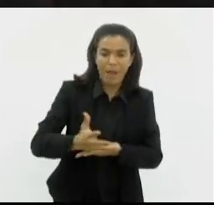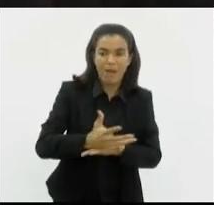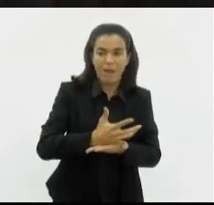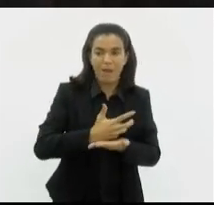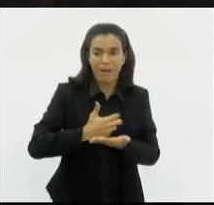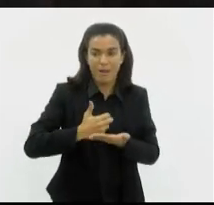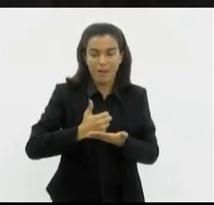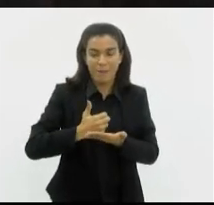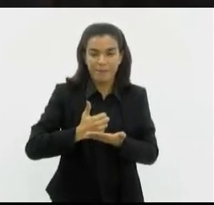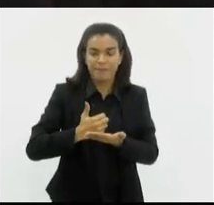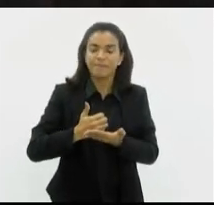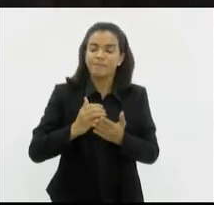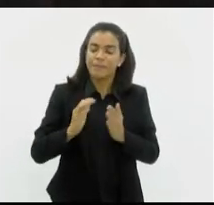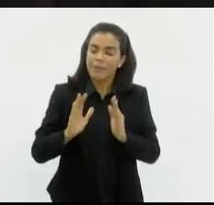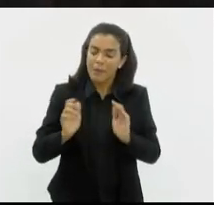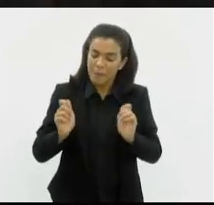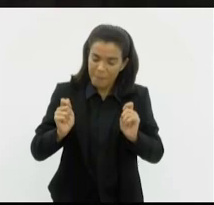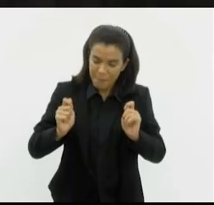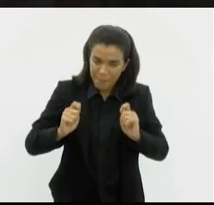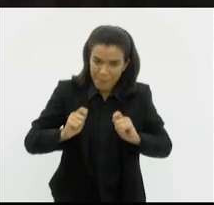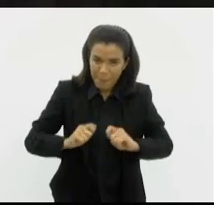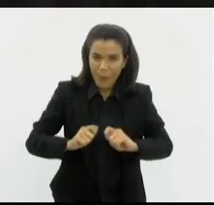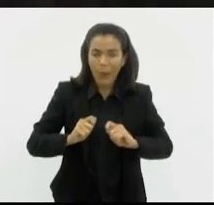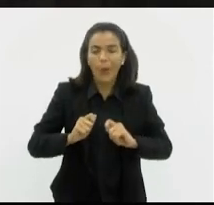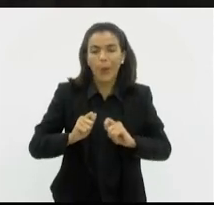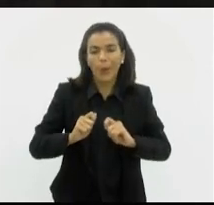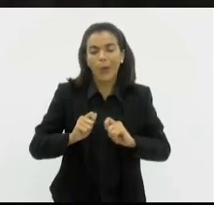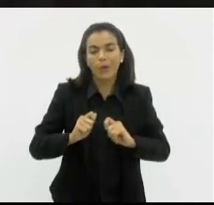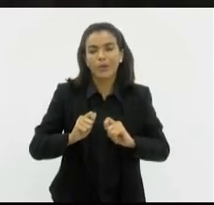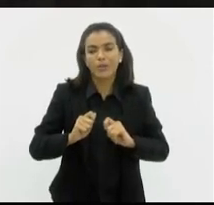Mas isso já pode instar